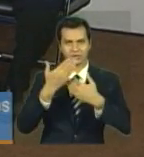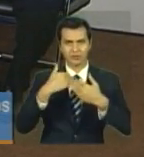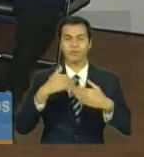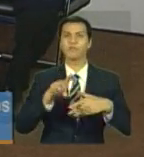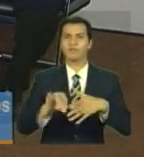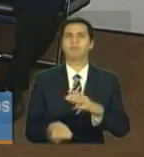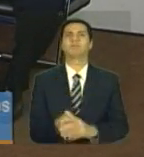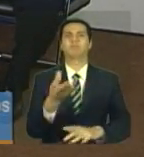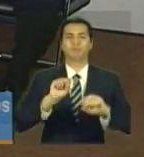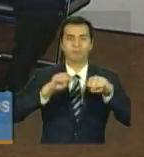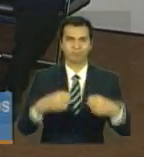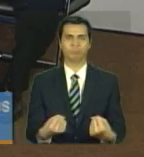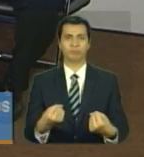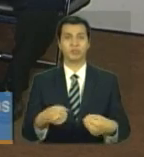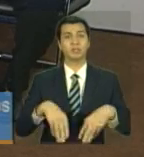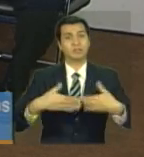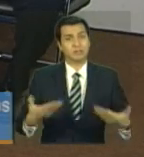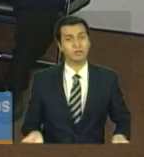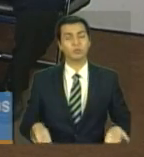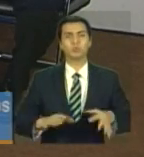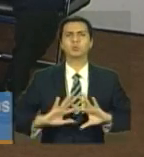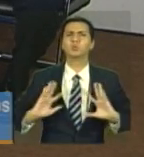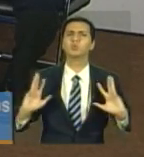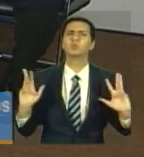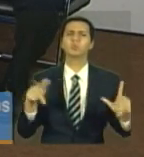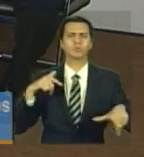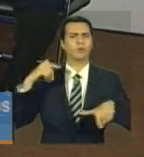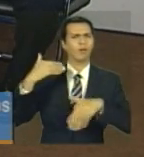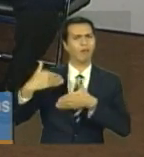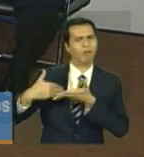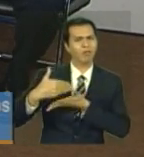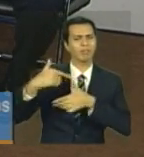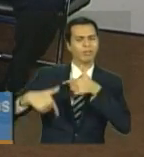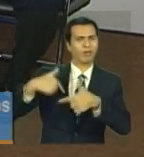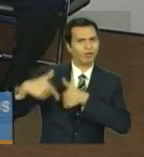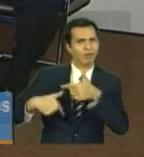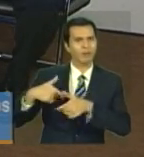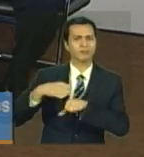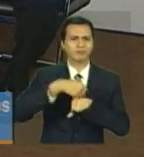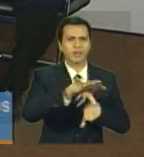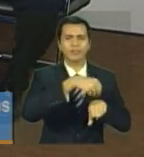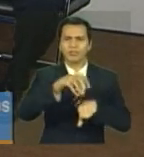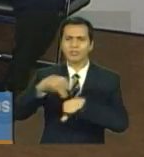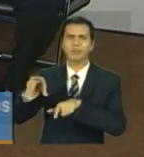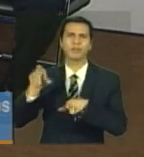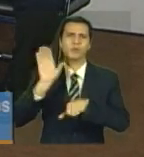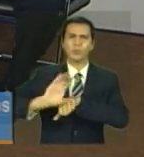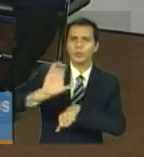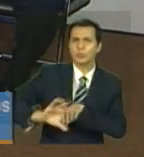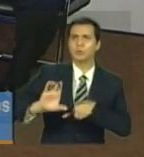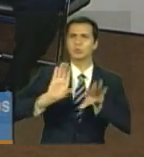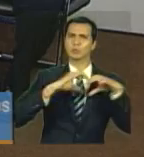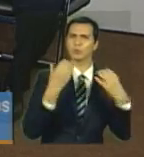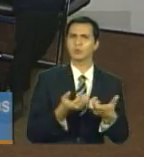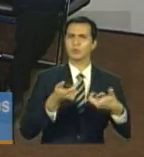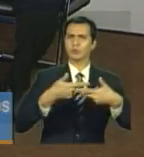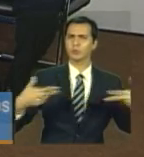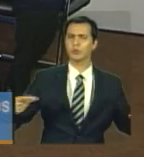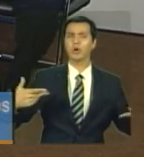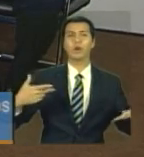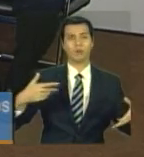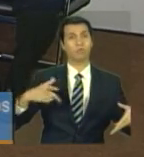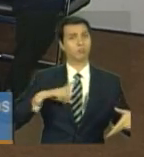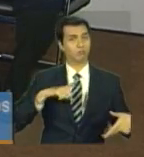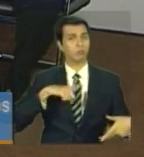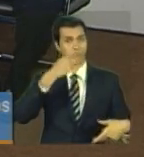todo esse trabalho de formação, né, de capacitação, envolve também os gestores do PAA, tá? Porque